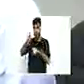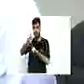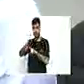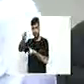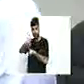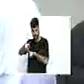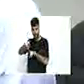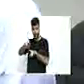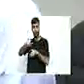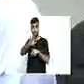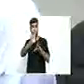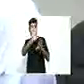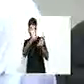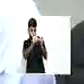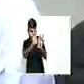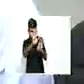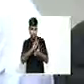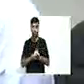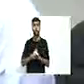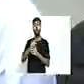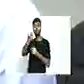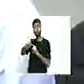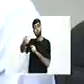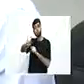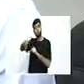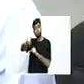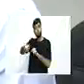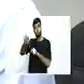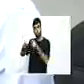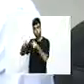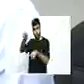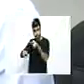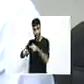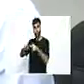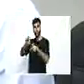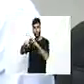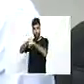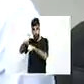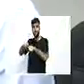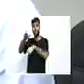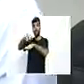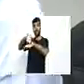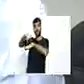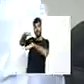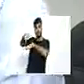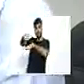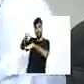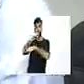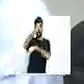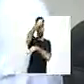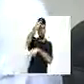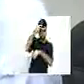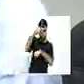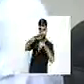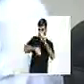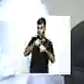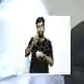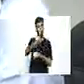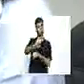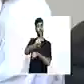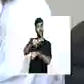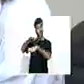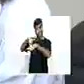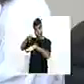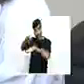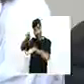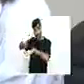catadores eu tô terminando Senor Presidente a associação de catadores para fazer a coleta seletiva Então não é a prefeitura que faz quem faz